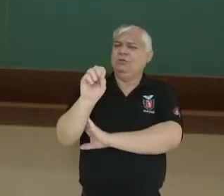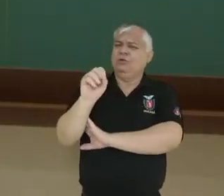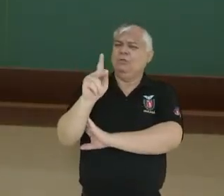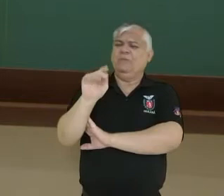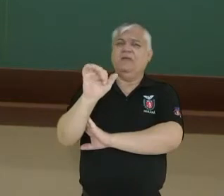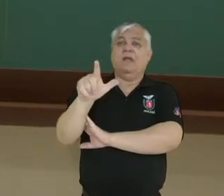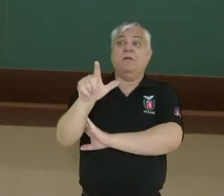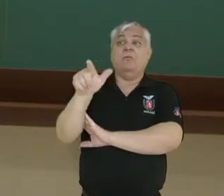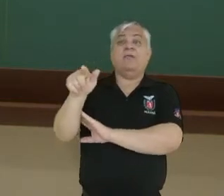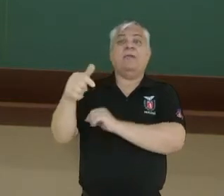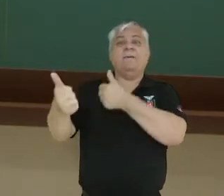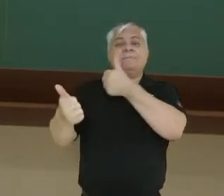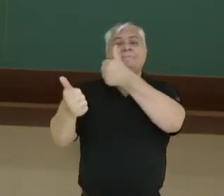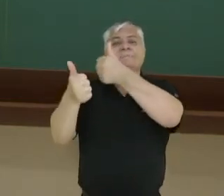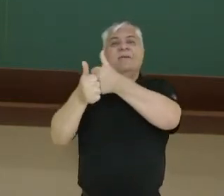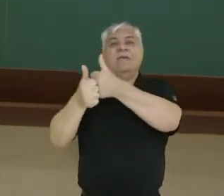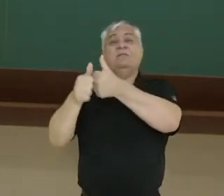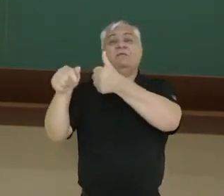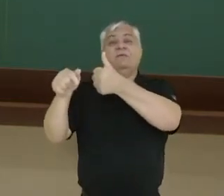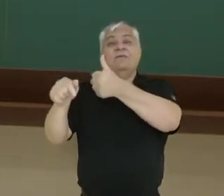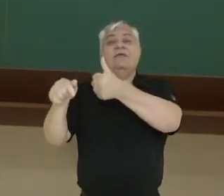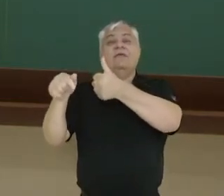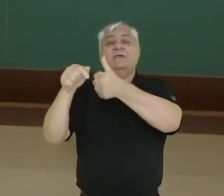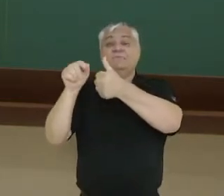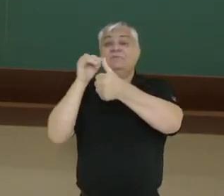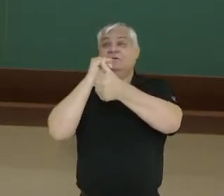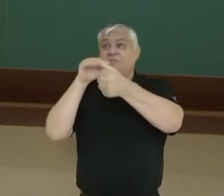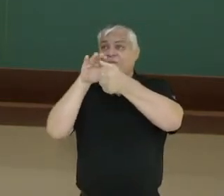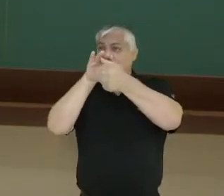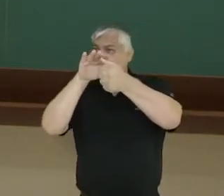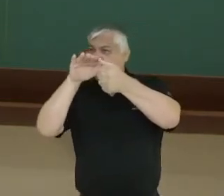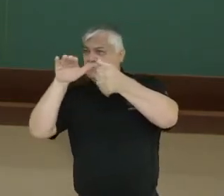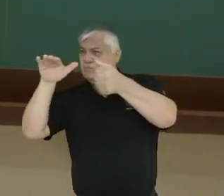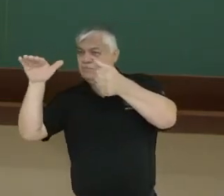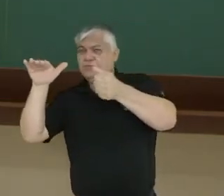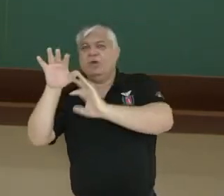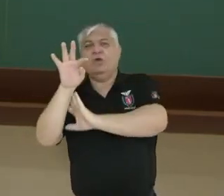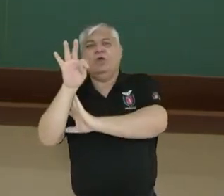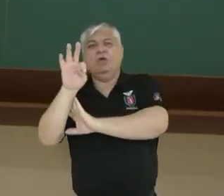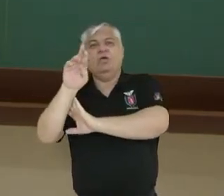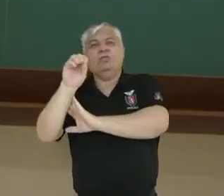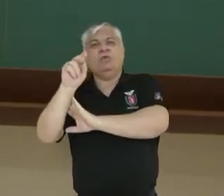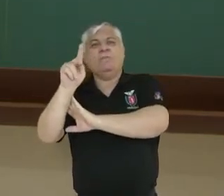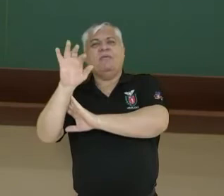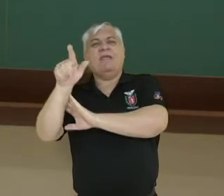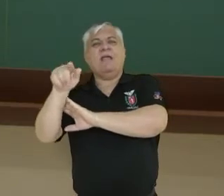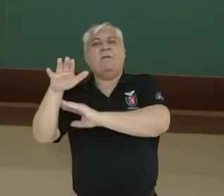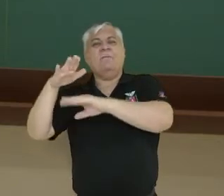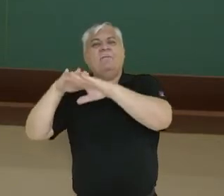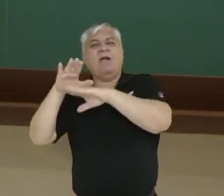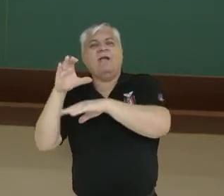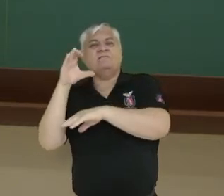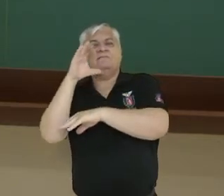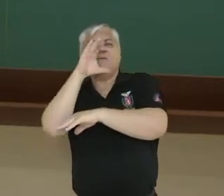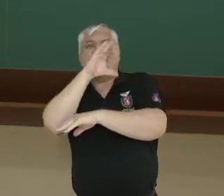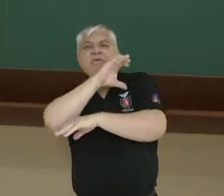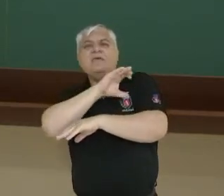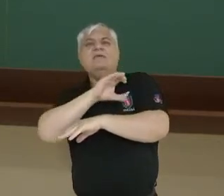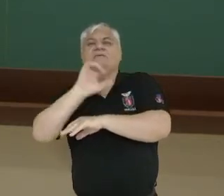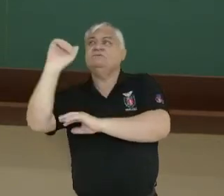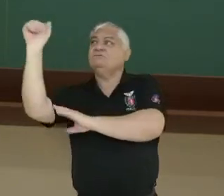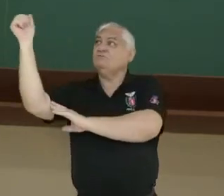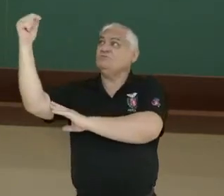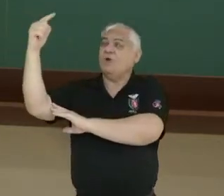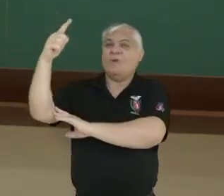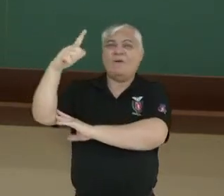está na área do planeta chamada de zona tropical, que é a parte mais aquecida da Terra pelo